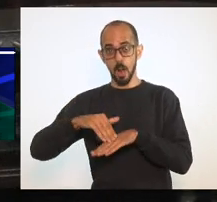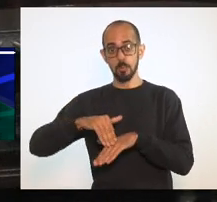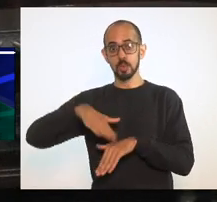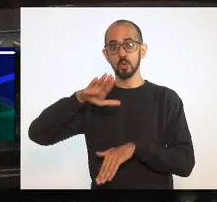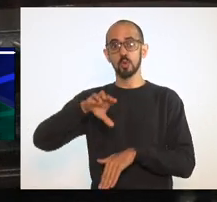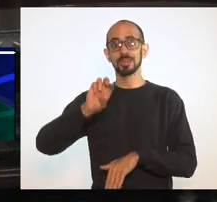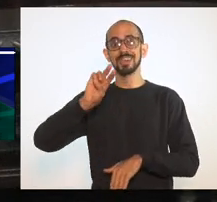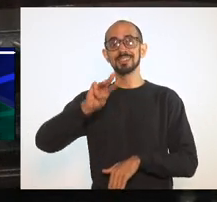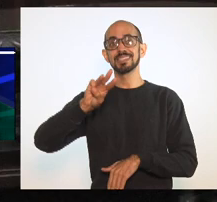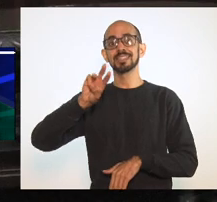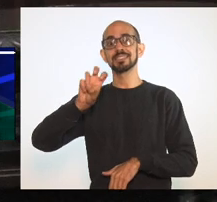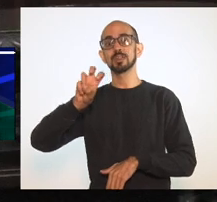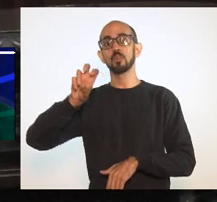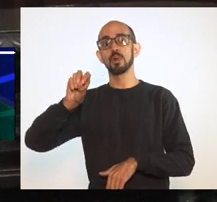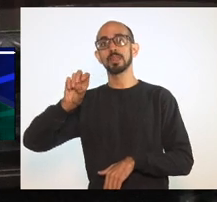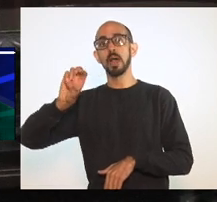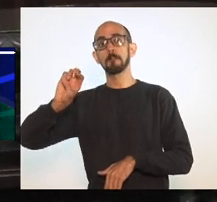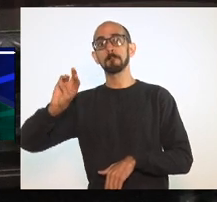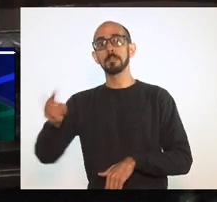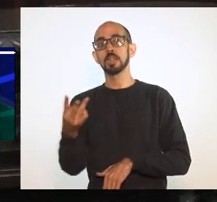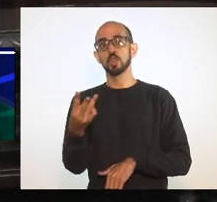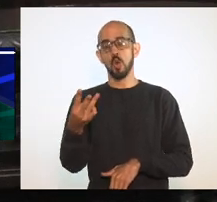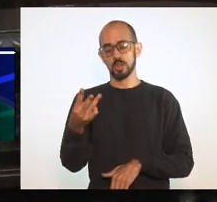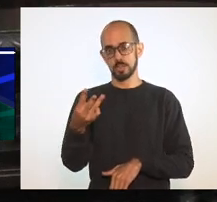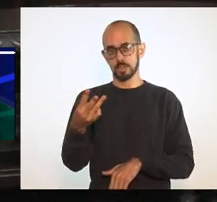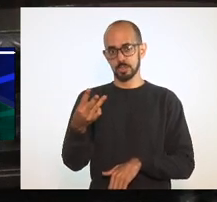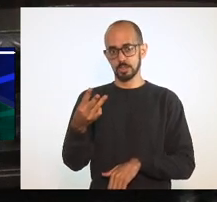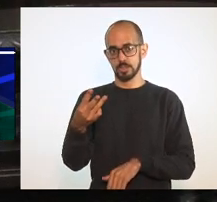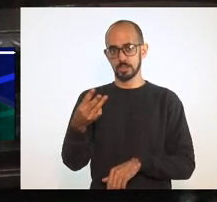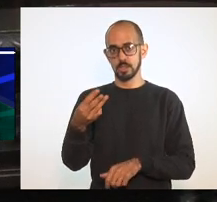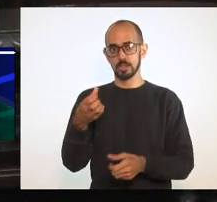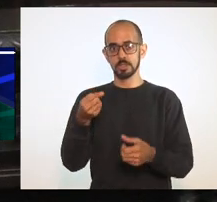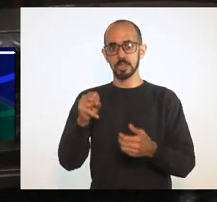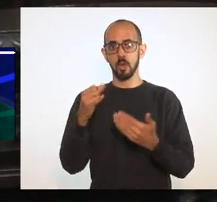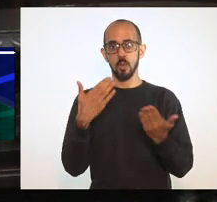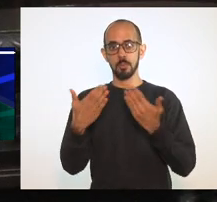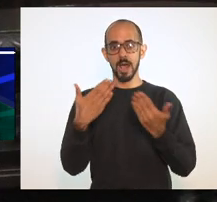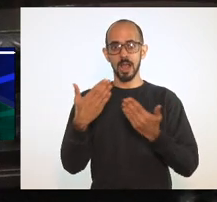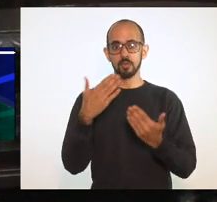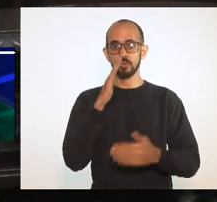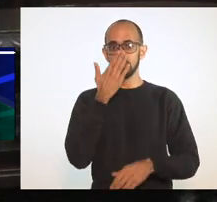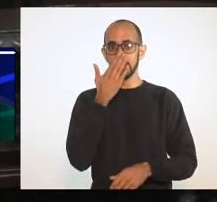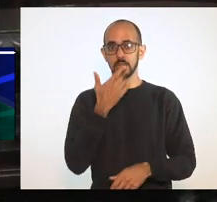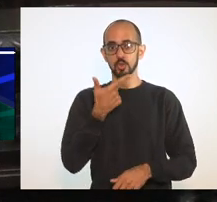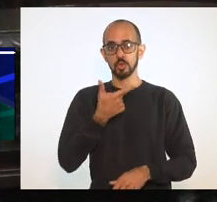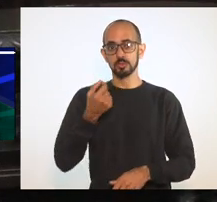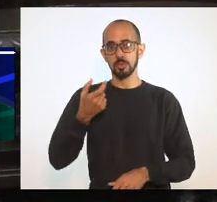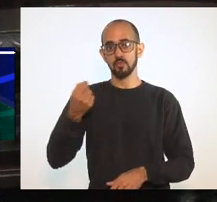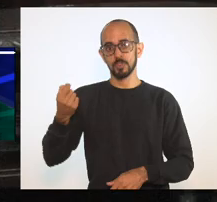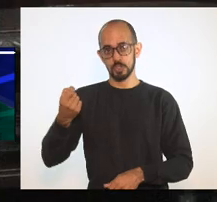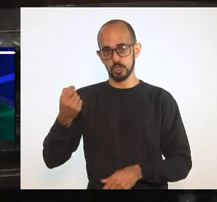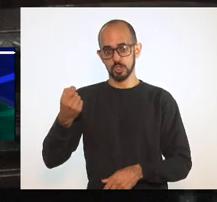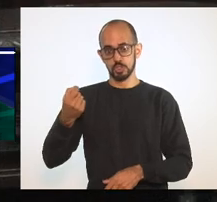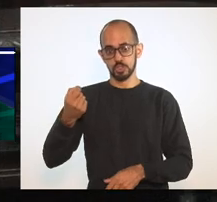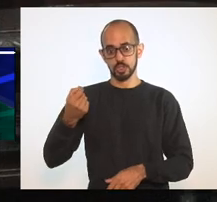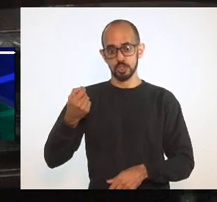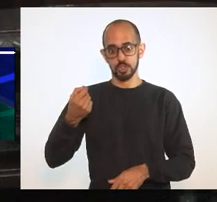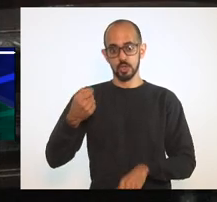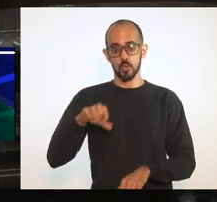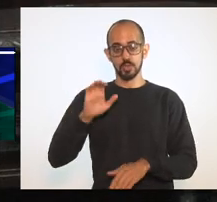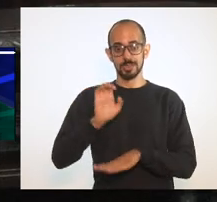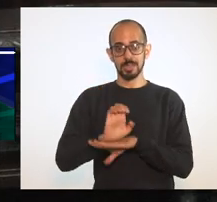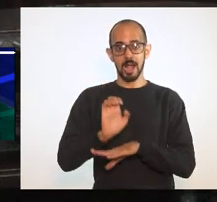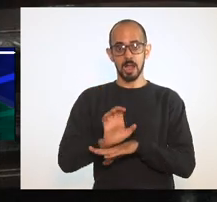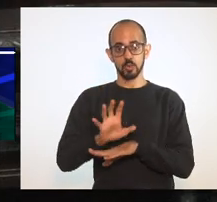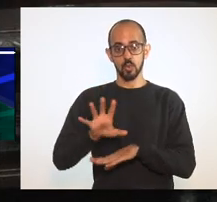em relação a fevereiro de 2020. Fevereiro de 2021, o Estado arrecadou mais 370